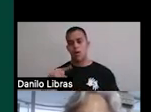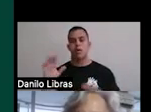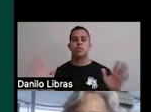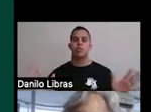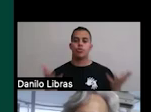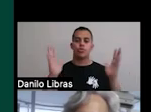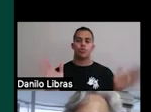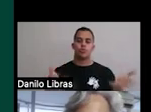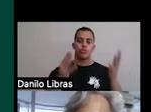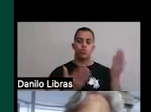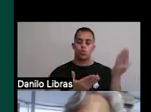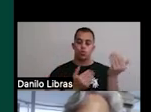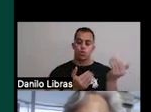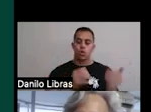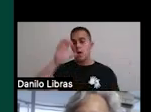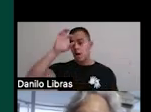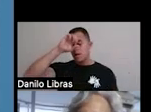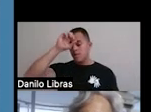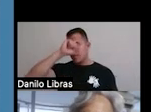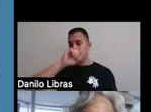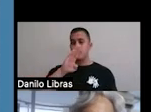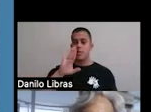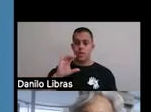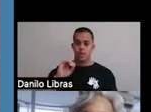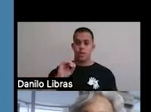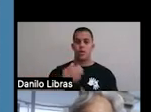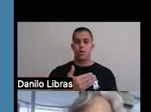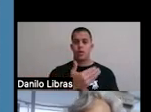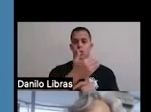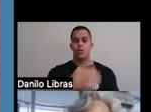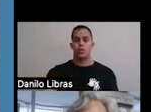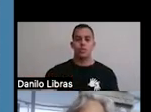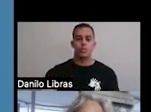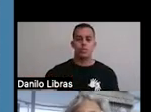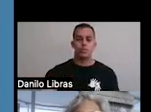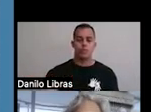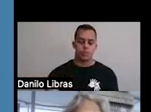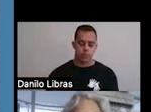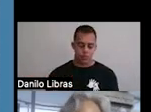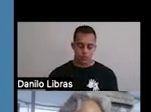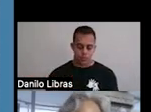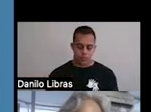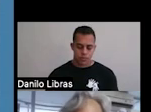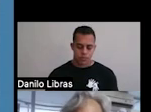a aprender biotecnologia. E como que a gente vai